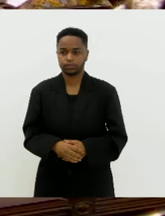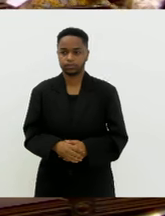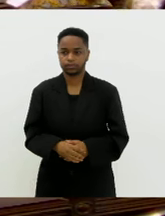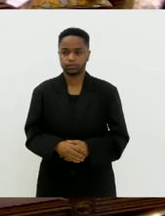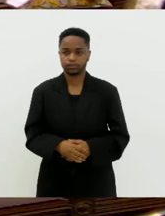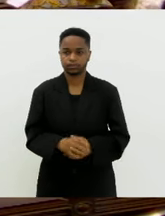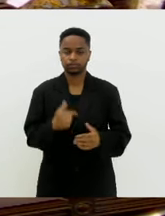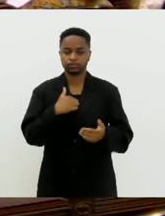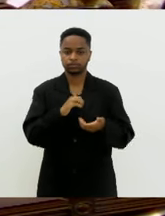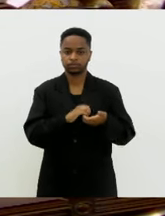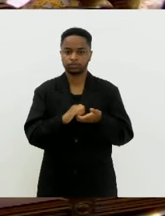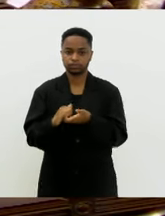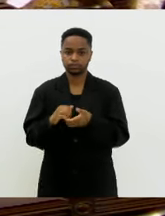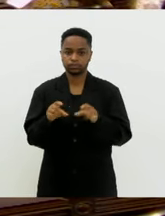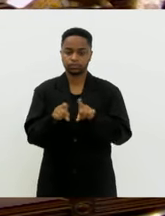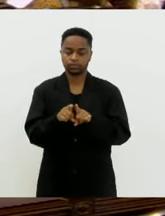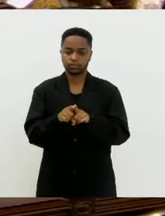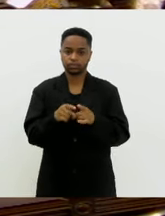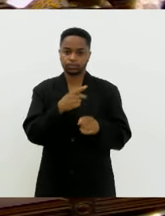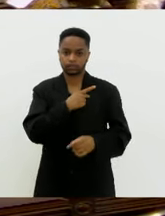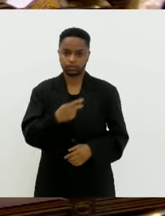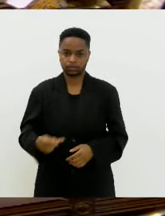Cumprimento também o senhor presidente,